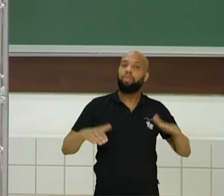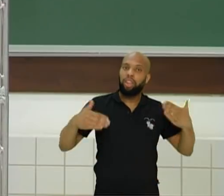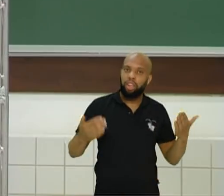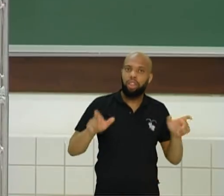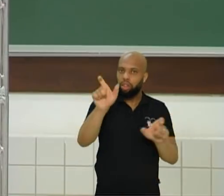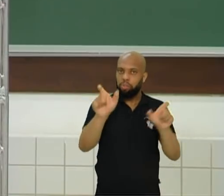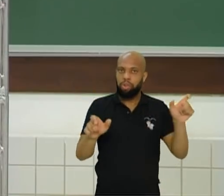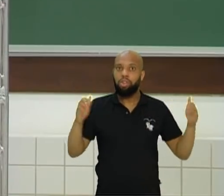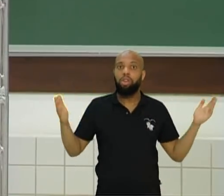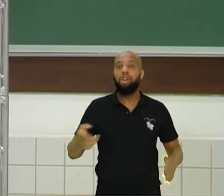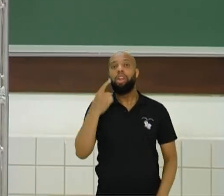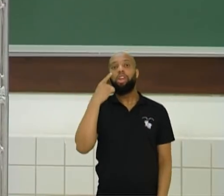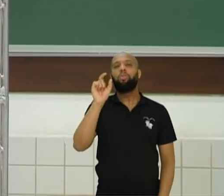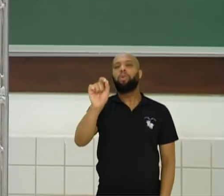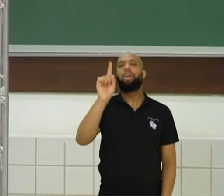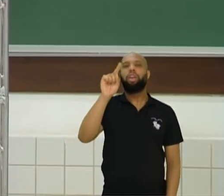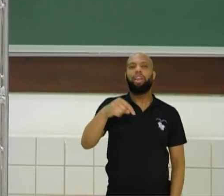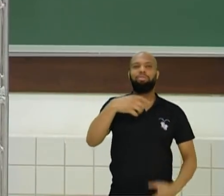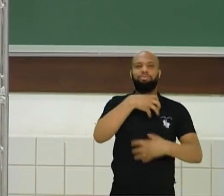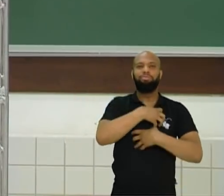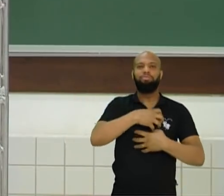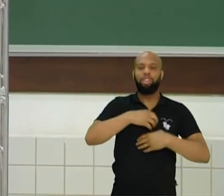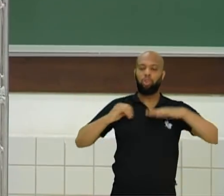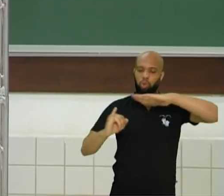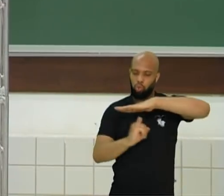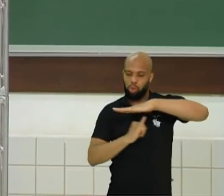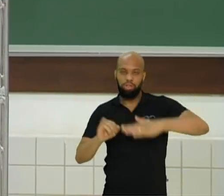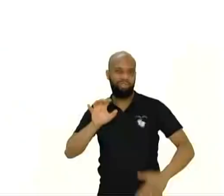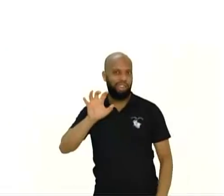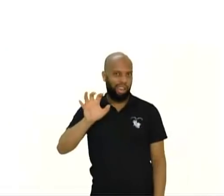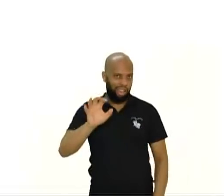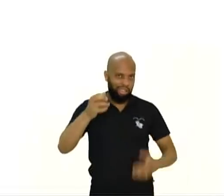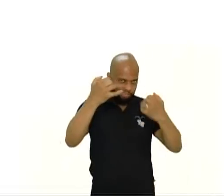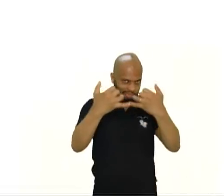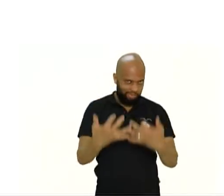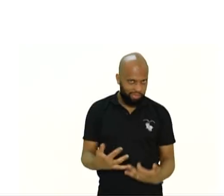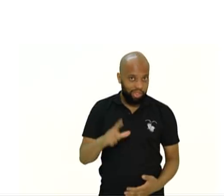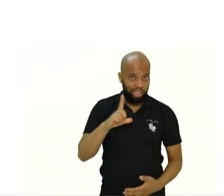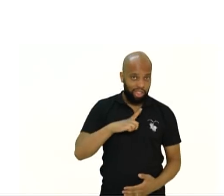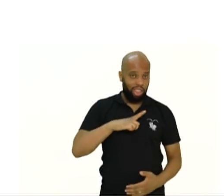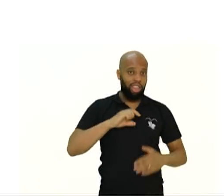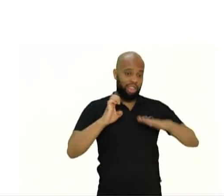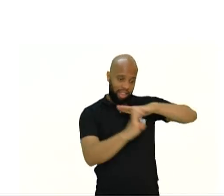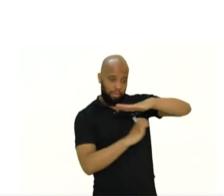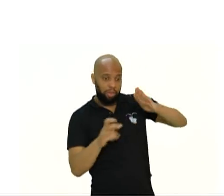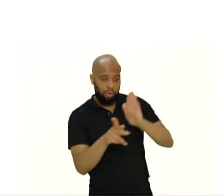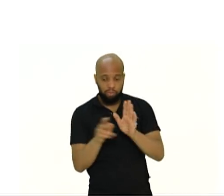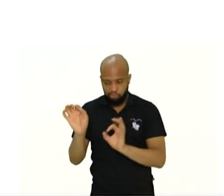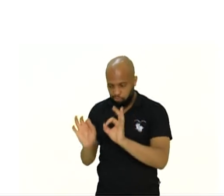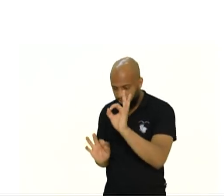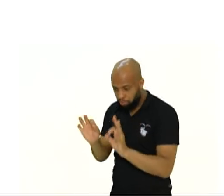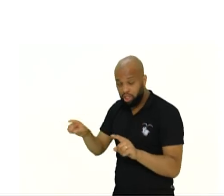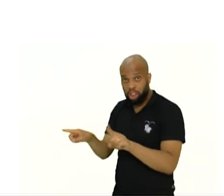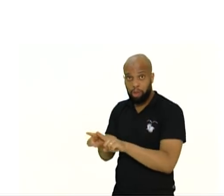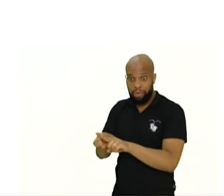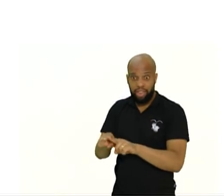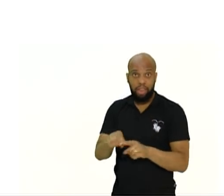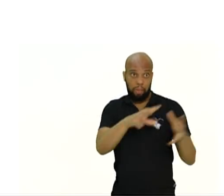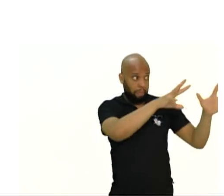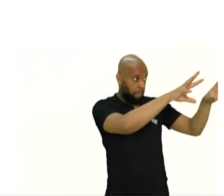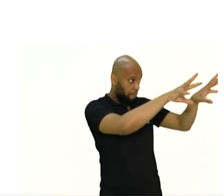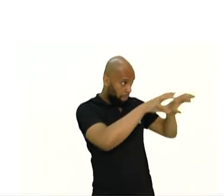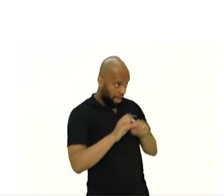Então, pessoal, vamos ver o que são as indústrias maquiladoras? Né? São empresas de montagem e acabamento de produtos